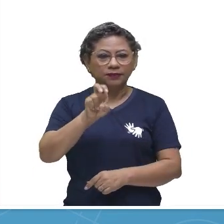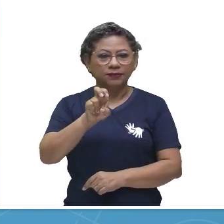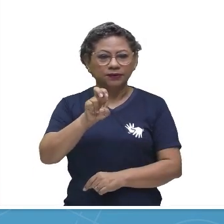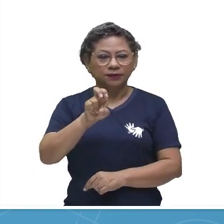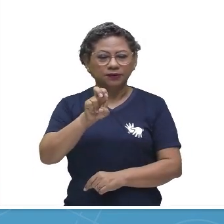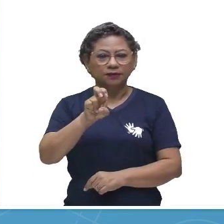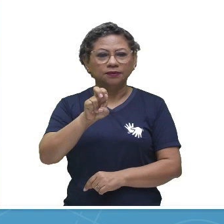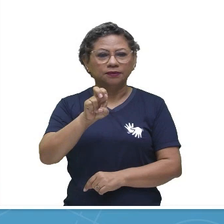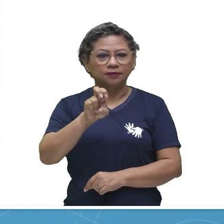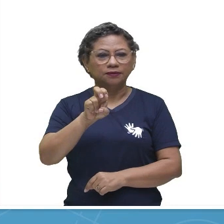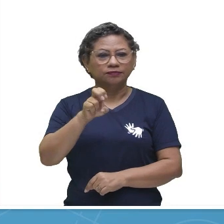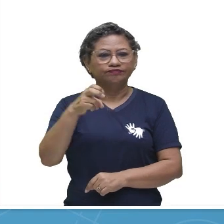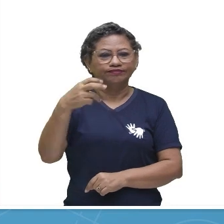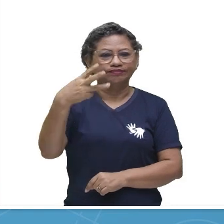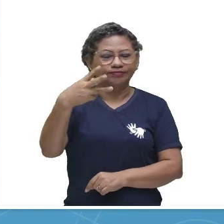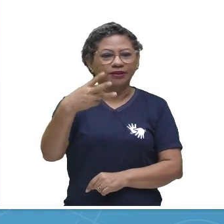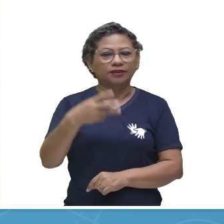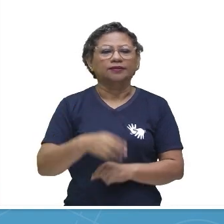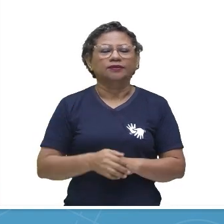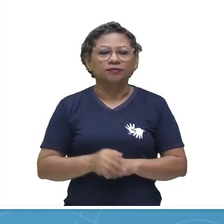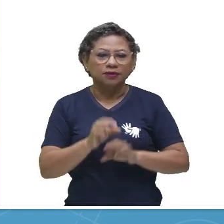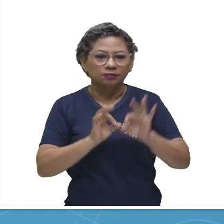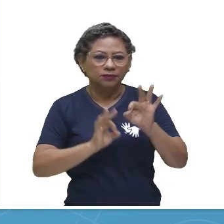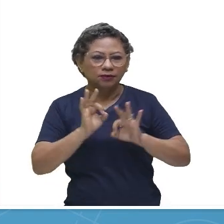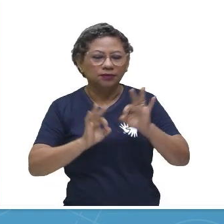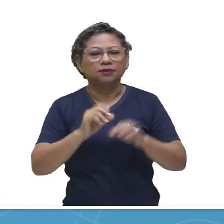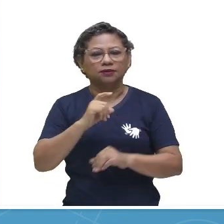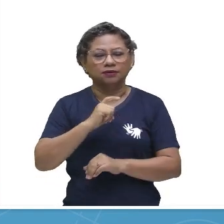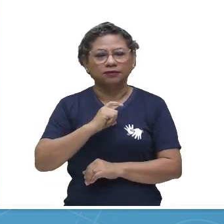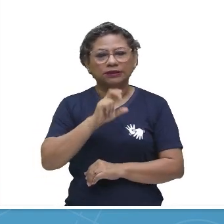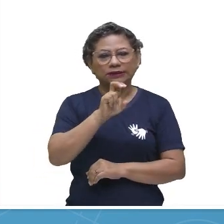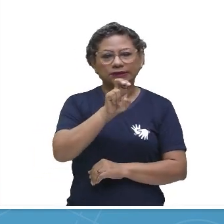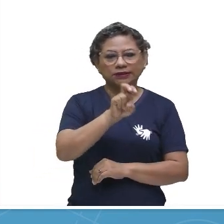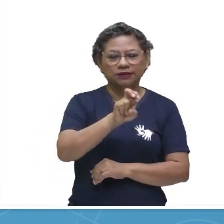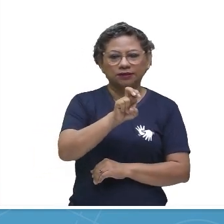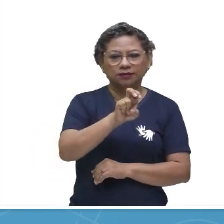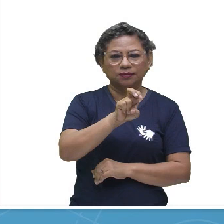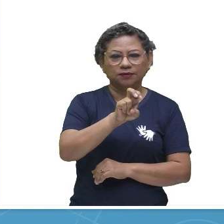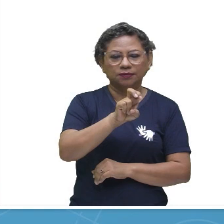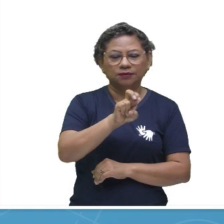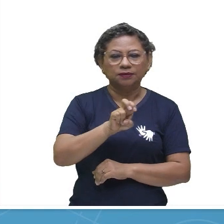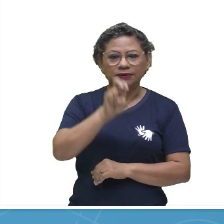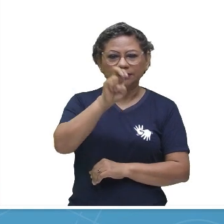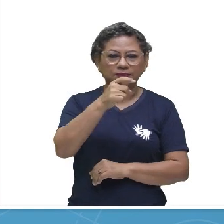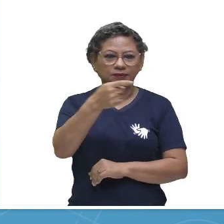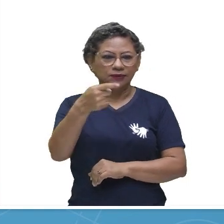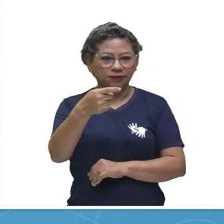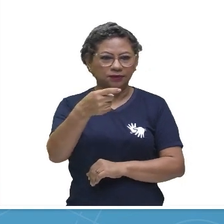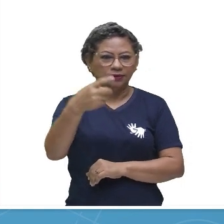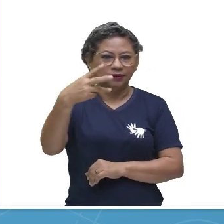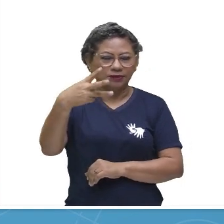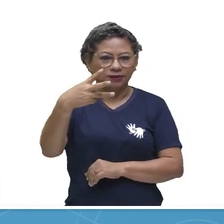e subtraímos os expoentes. Então, eu vou ter 5 menos 3. Isso daqui vai ser igual a